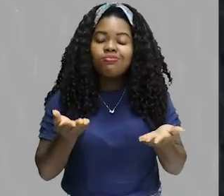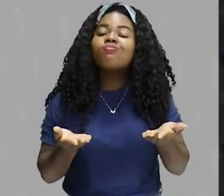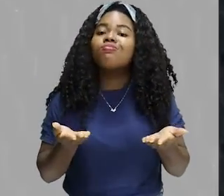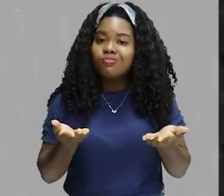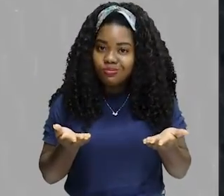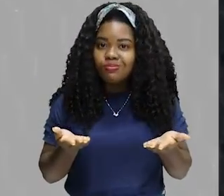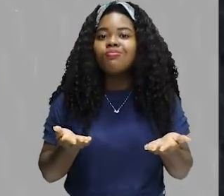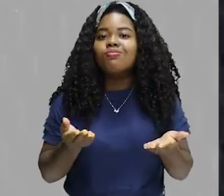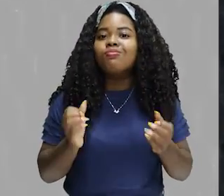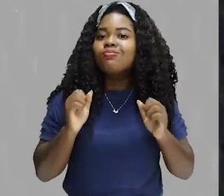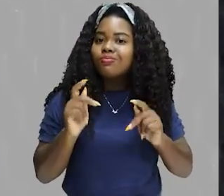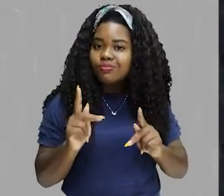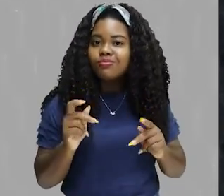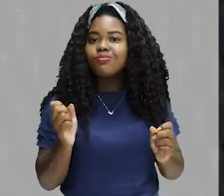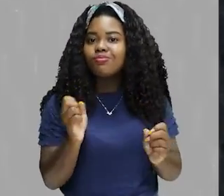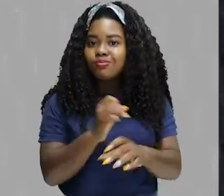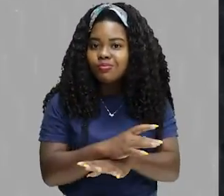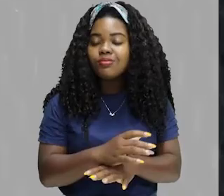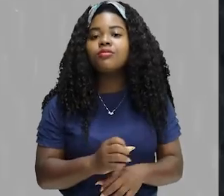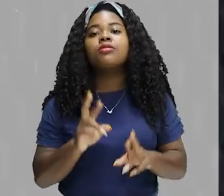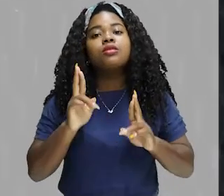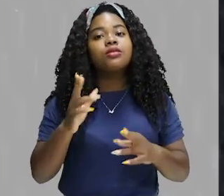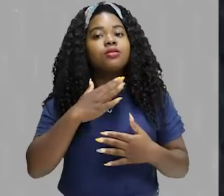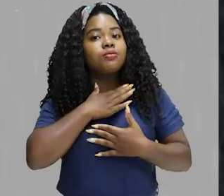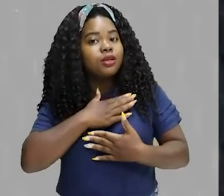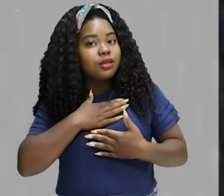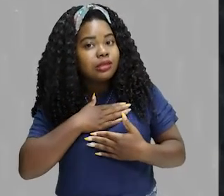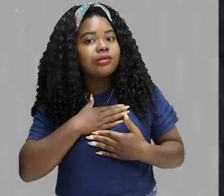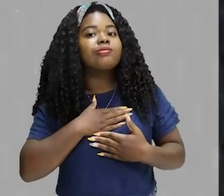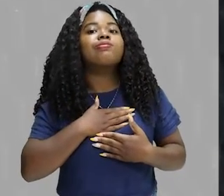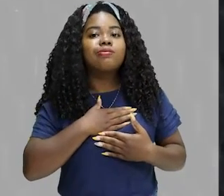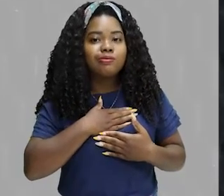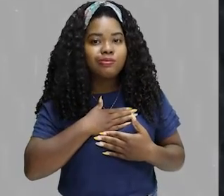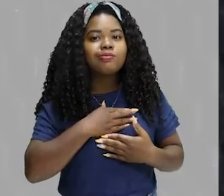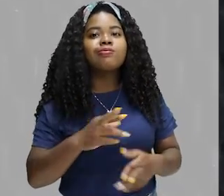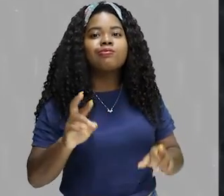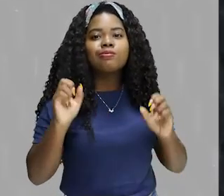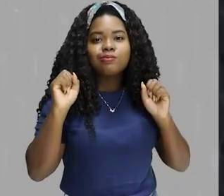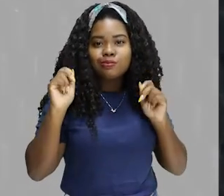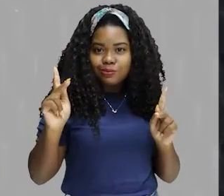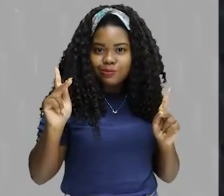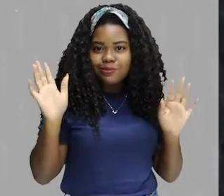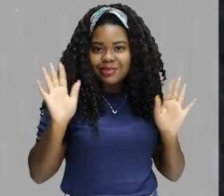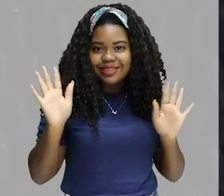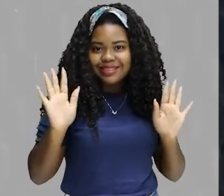das reações. Turminha, espero que tenham gostado. Até a próxima. Valeu!